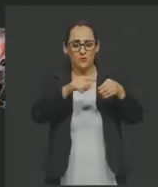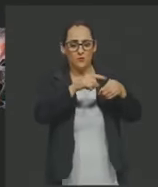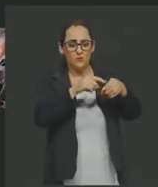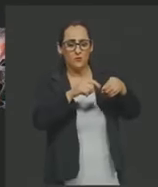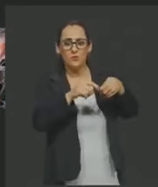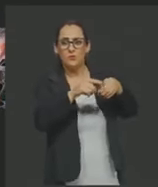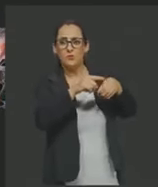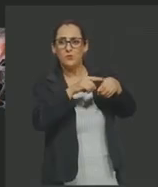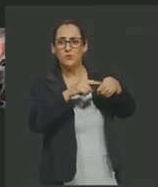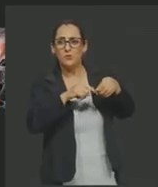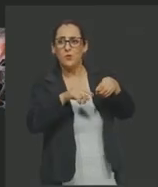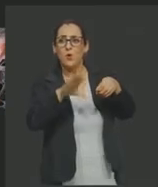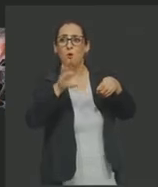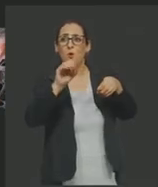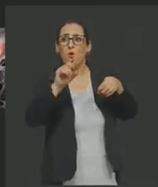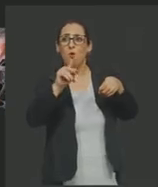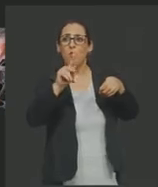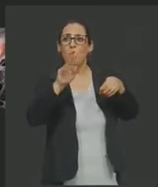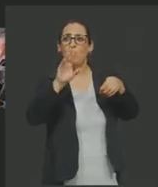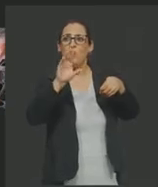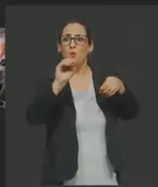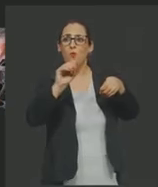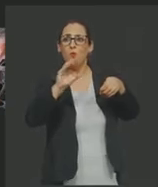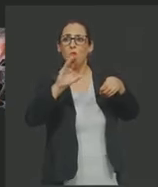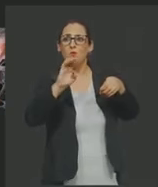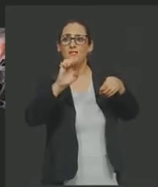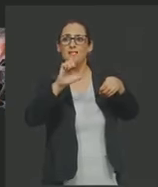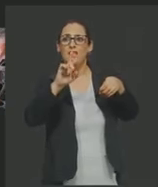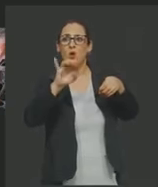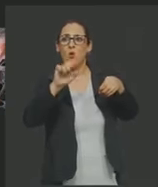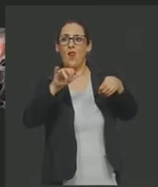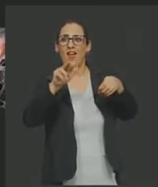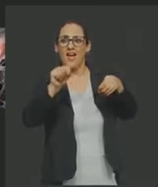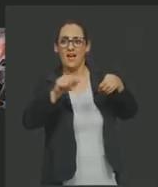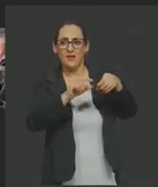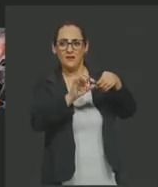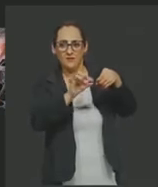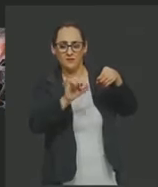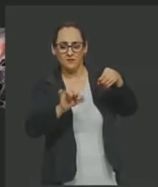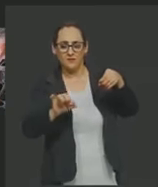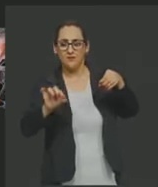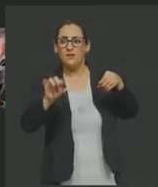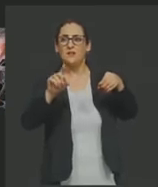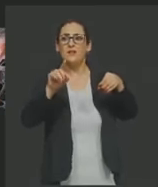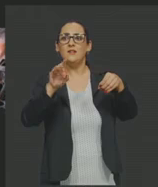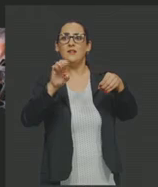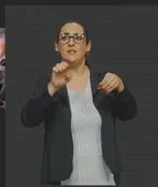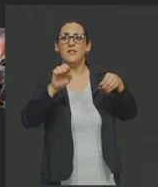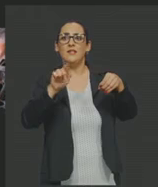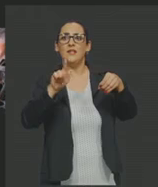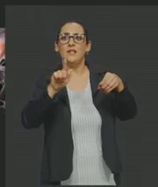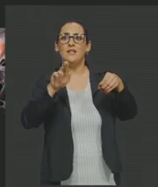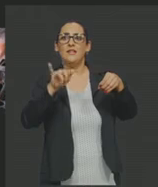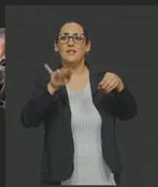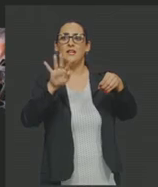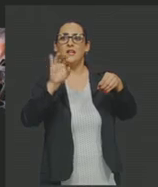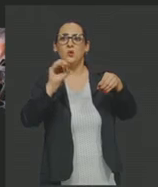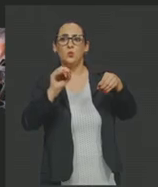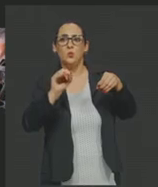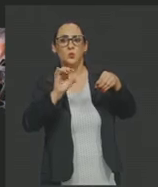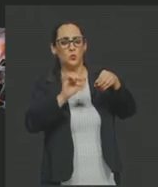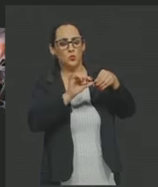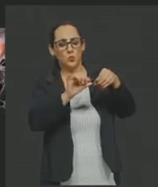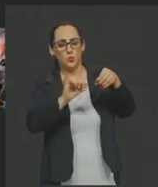corpo celular. Ela tem os prolongamentos, que são os dendritos, e ela tem esse